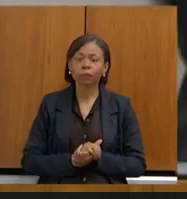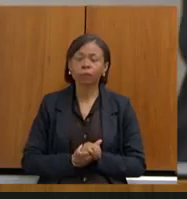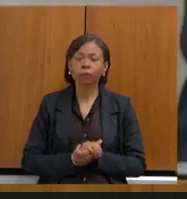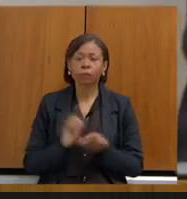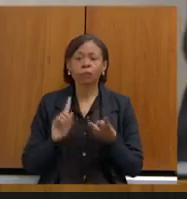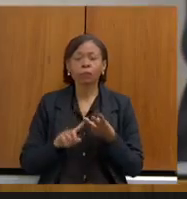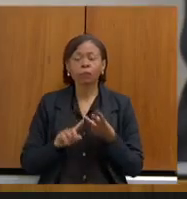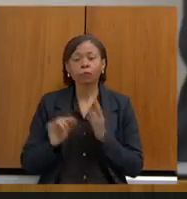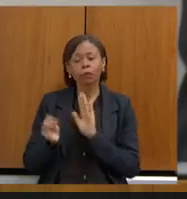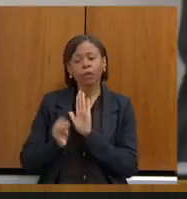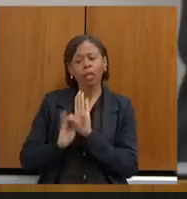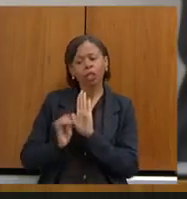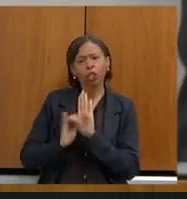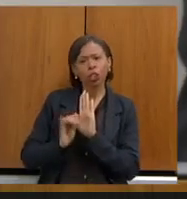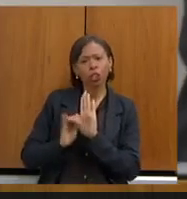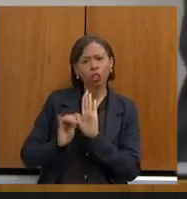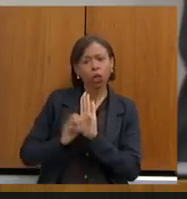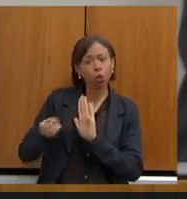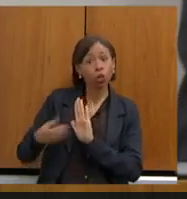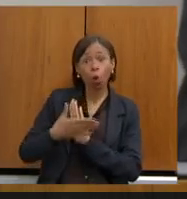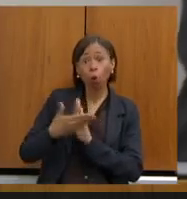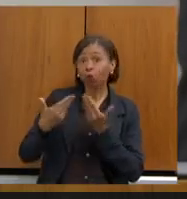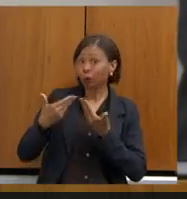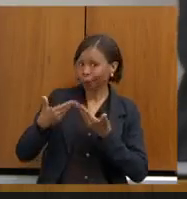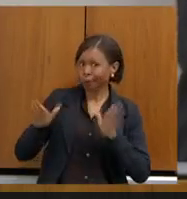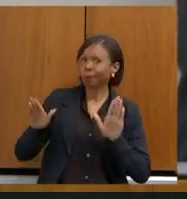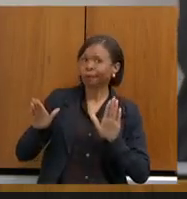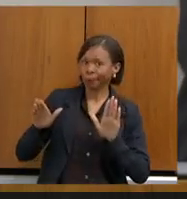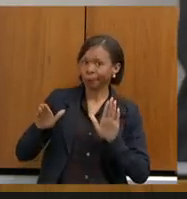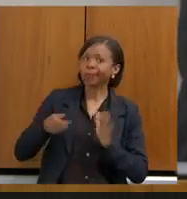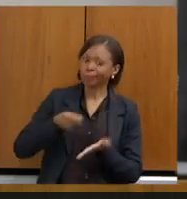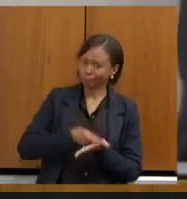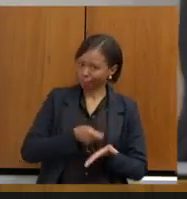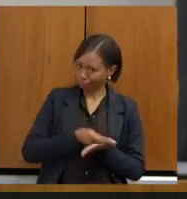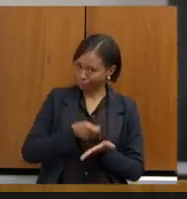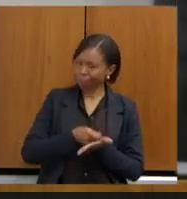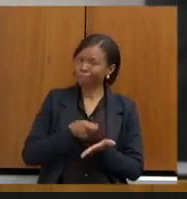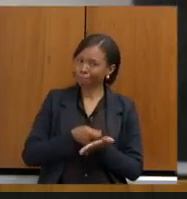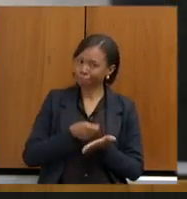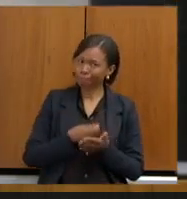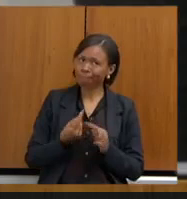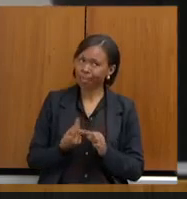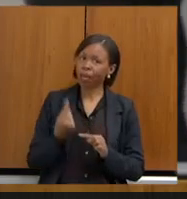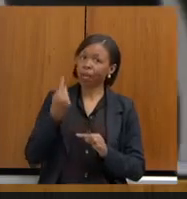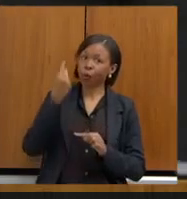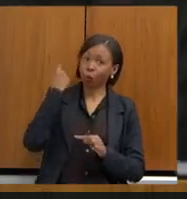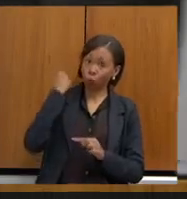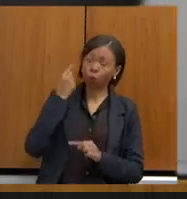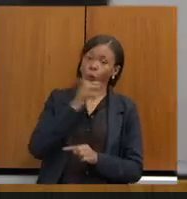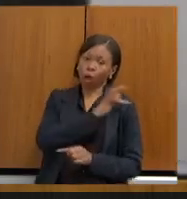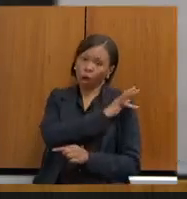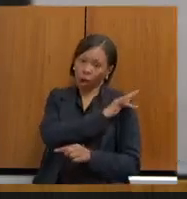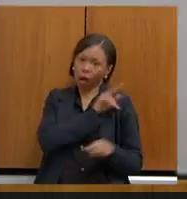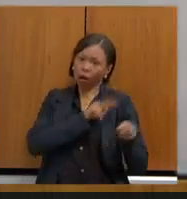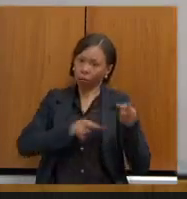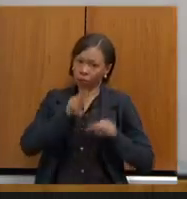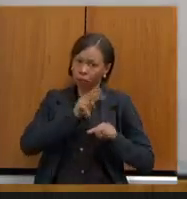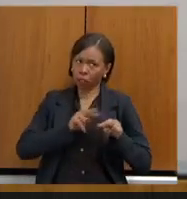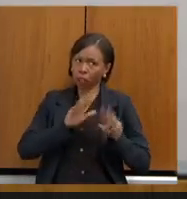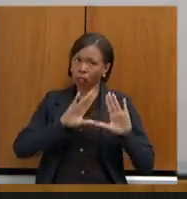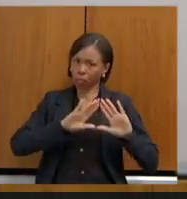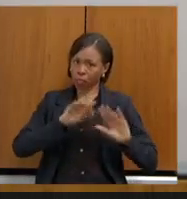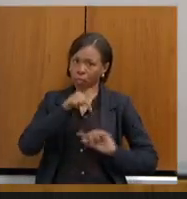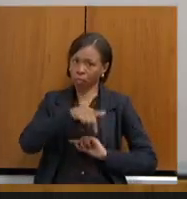de novos vegetais muito cobrados e no último Assembleia fiscaliza nós tivemos aqui